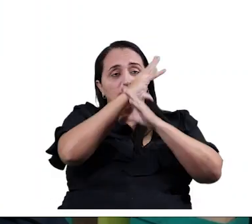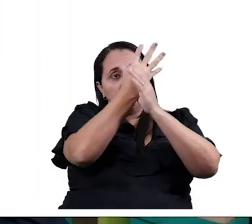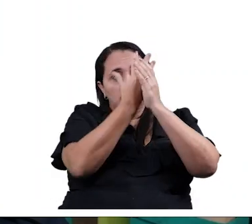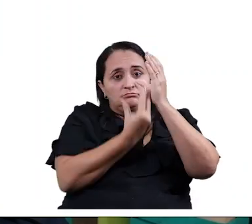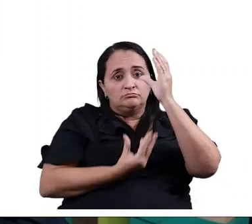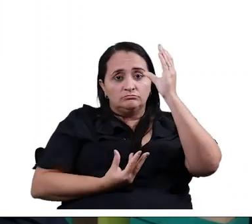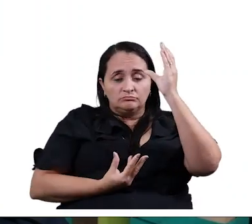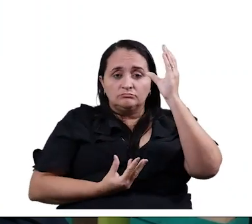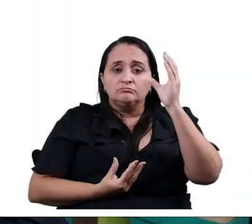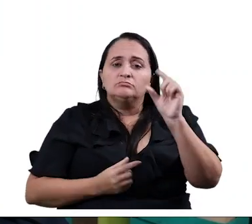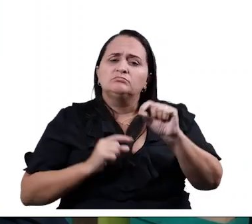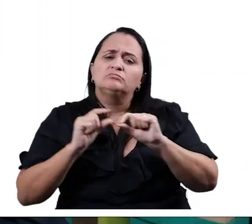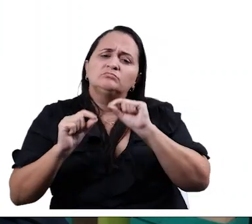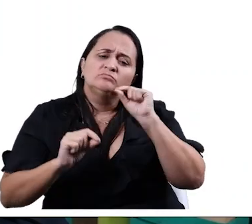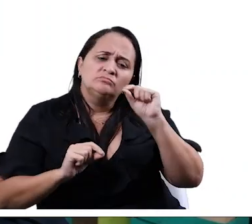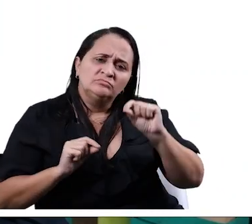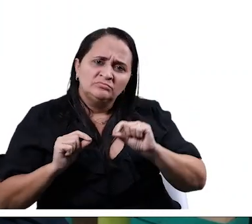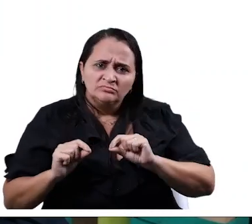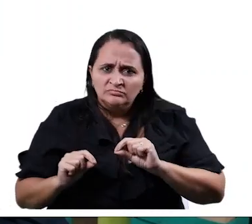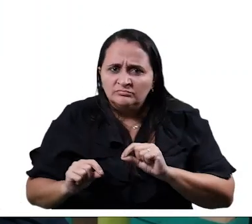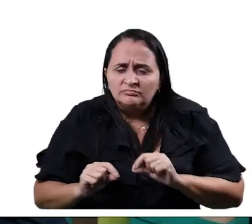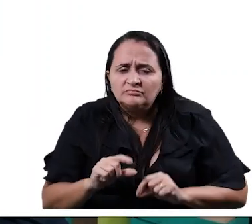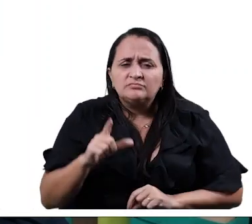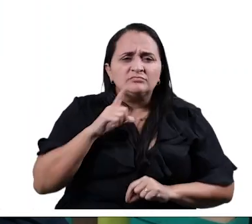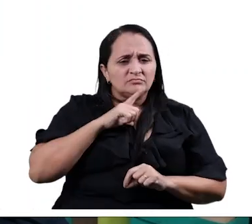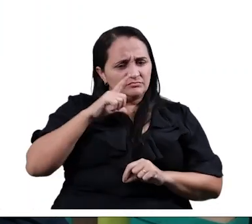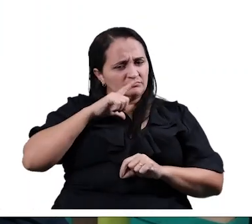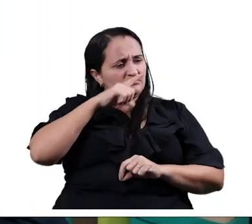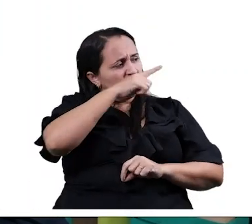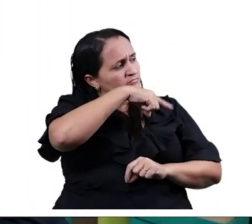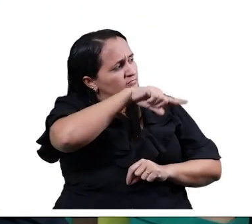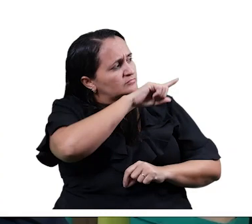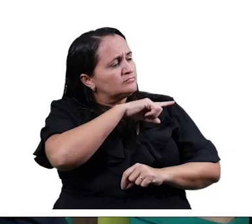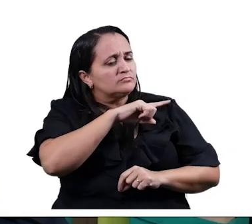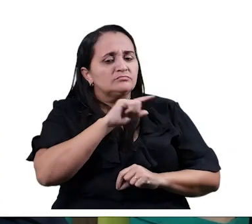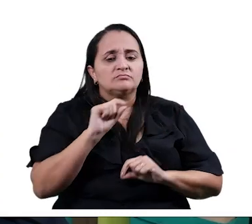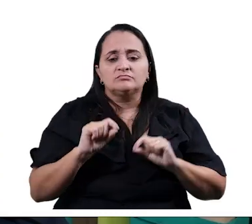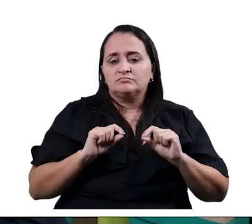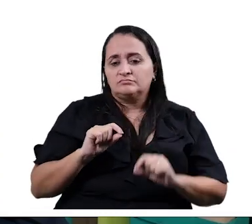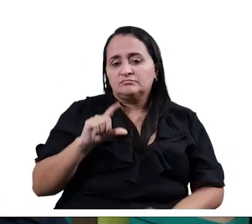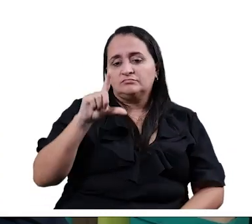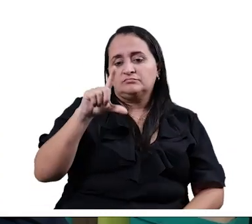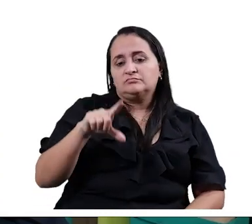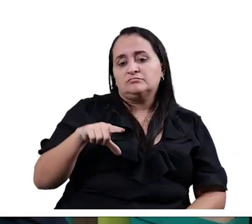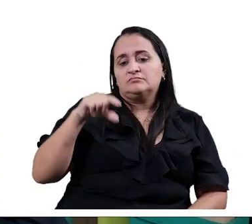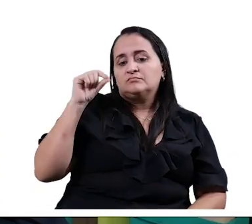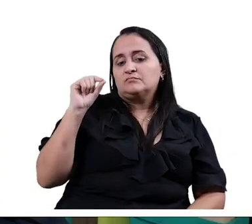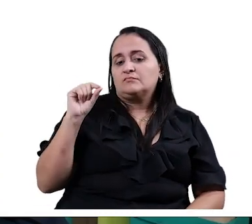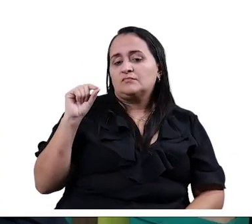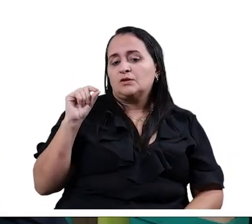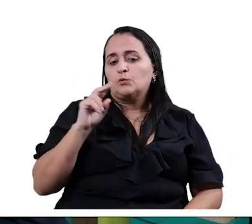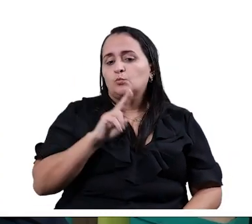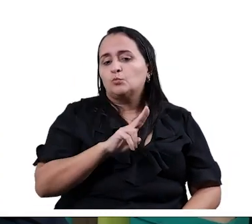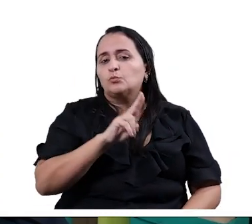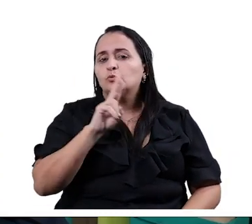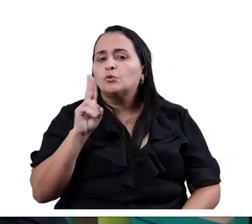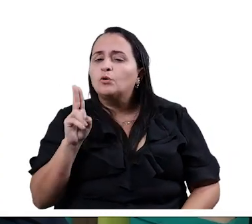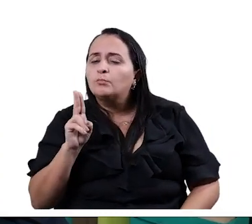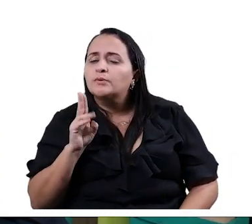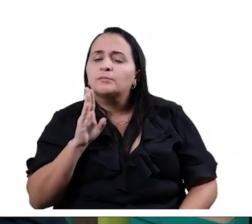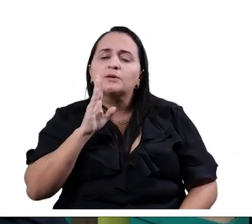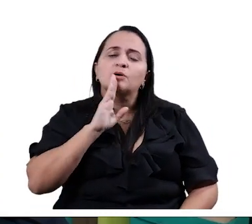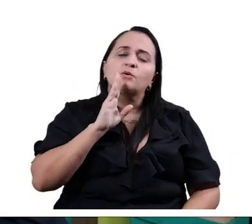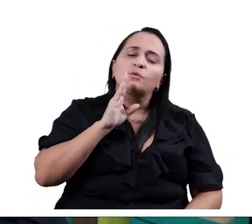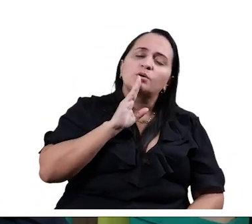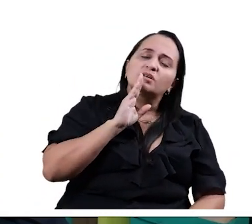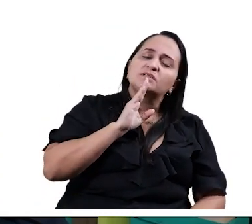sobre esporte. E desses aqui foi escolhido um nome para a gente conhecer